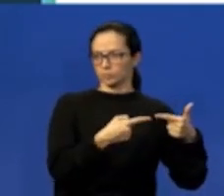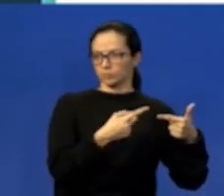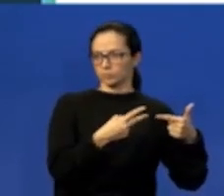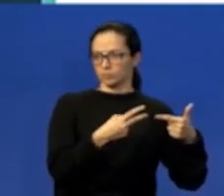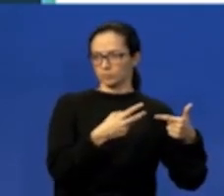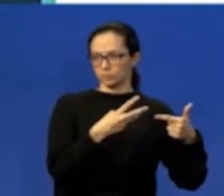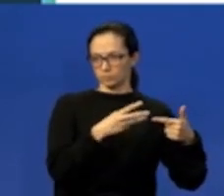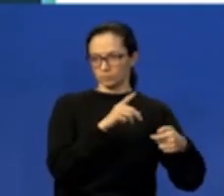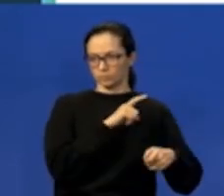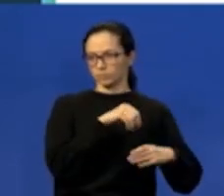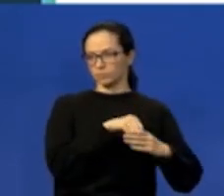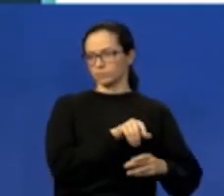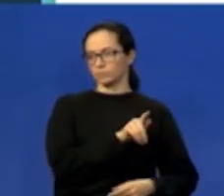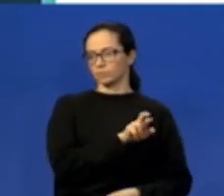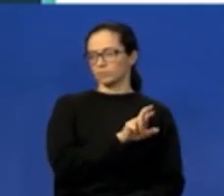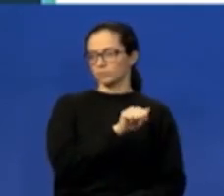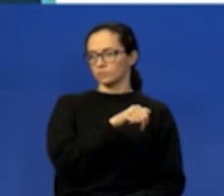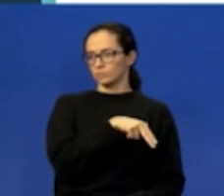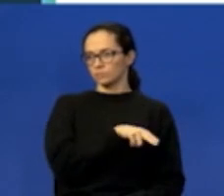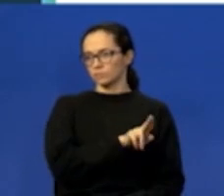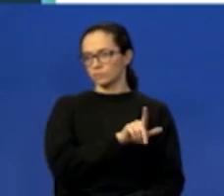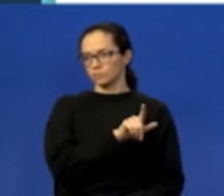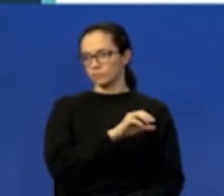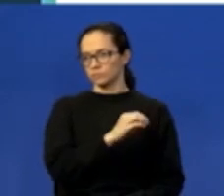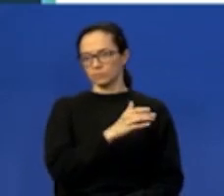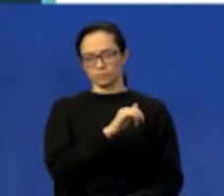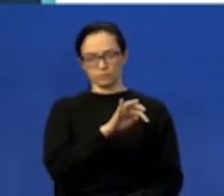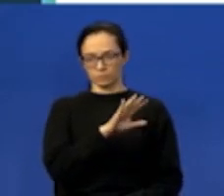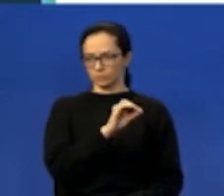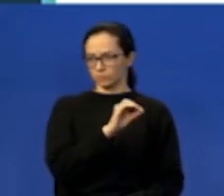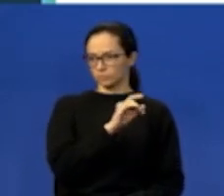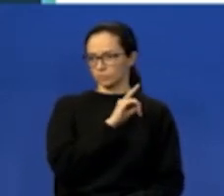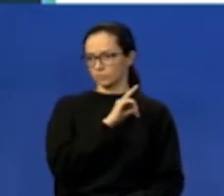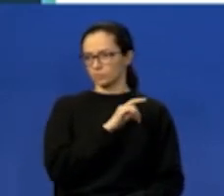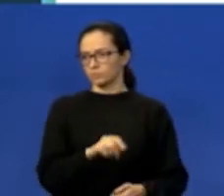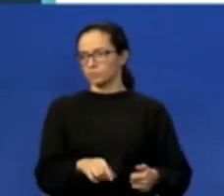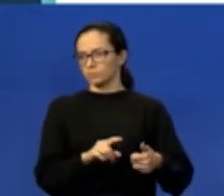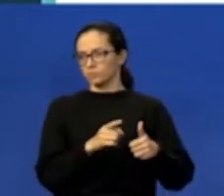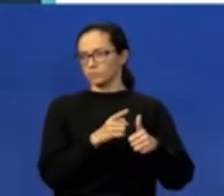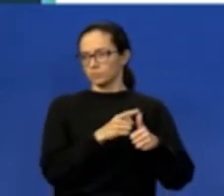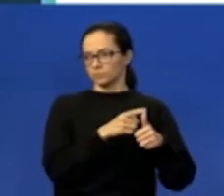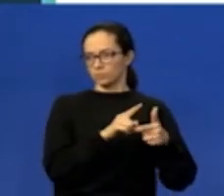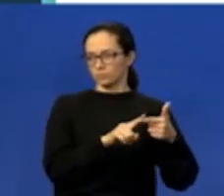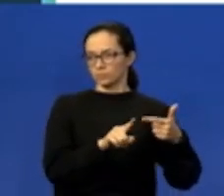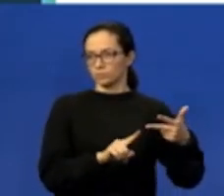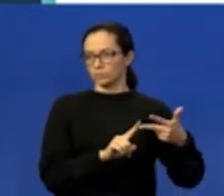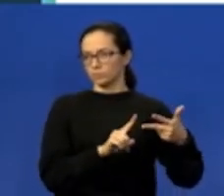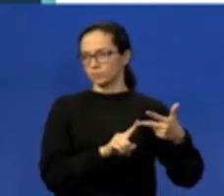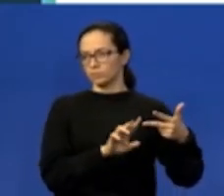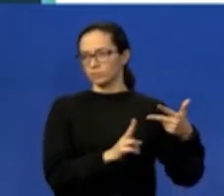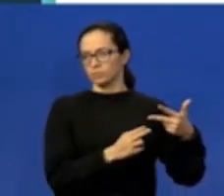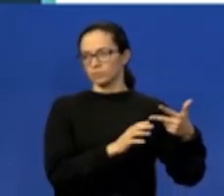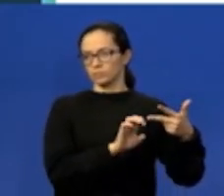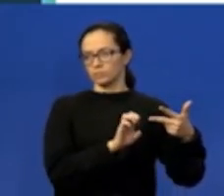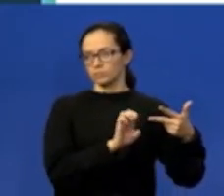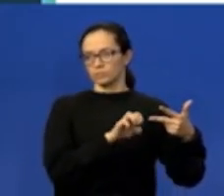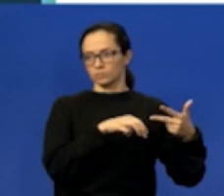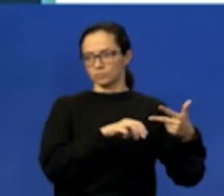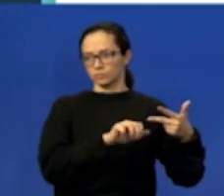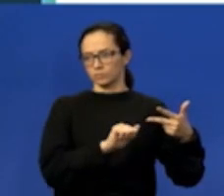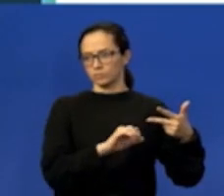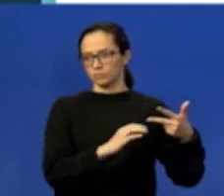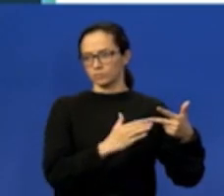os basófilos e os eosinófilos. E os eritrócitos estão relacionados com as hemácias e as hemoglobinas.